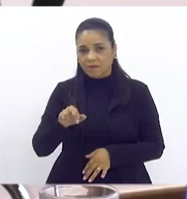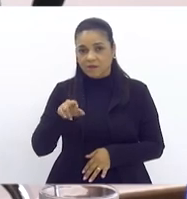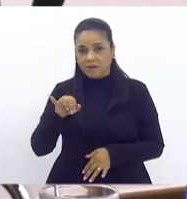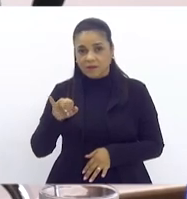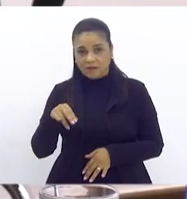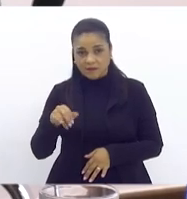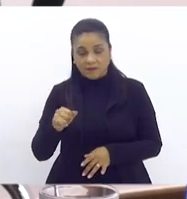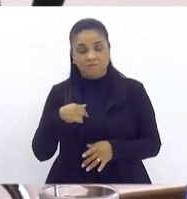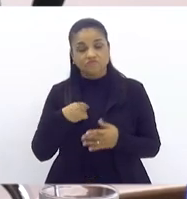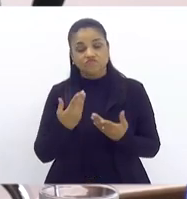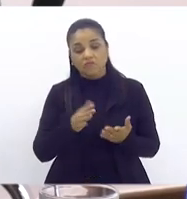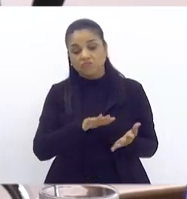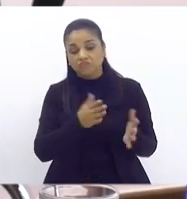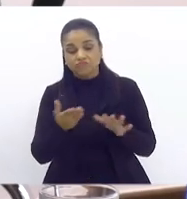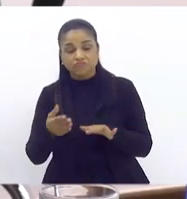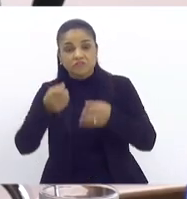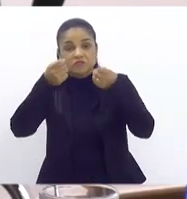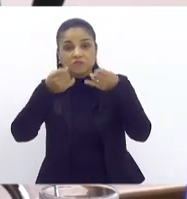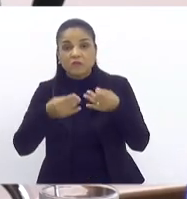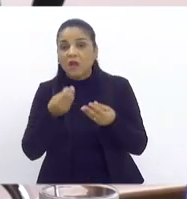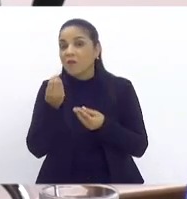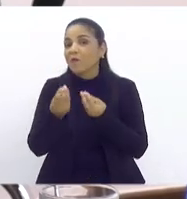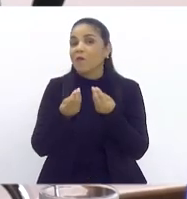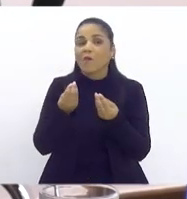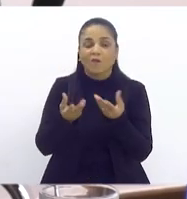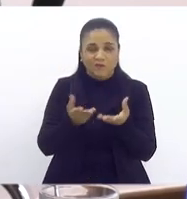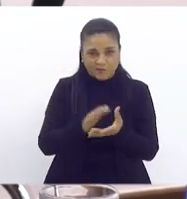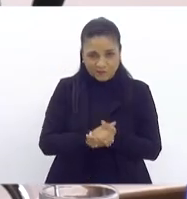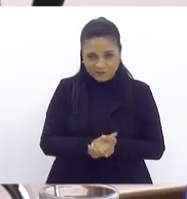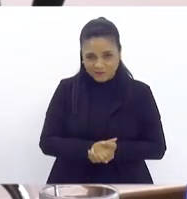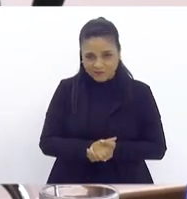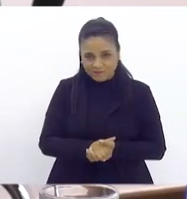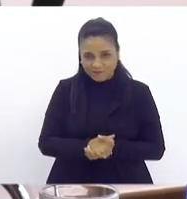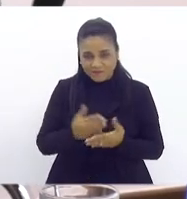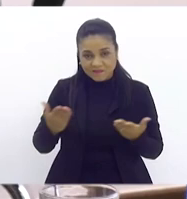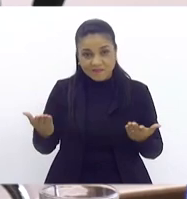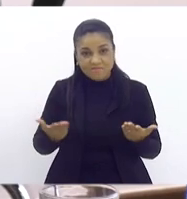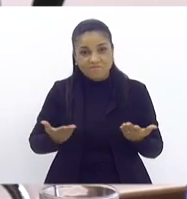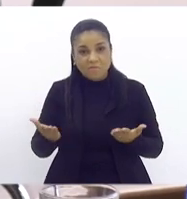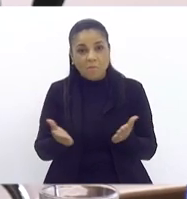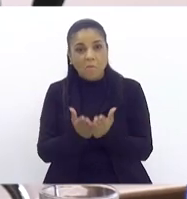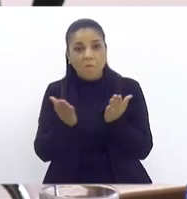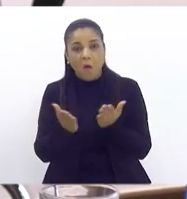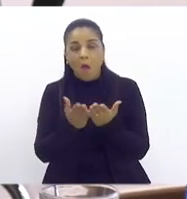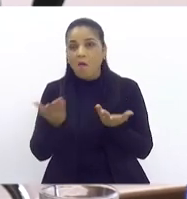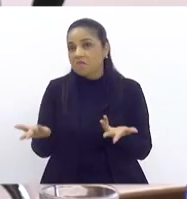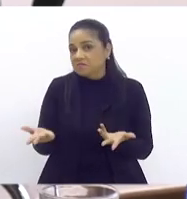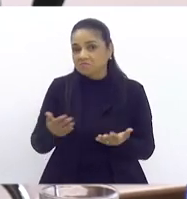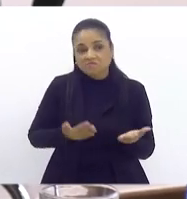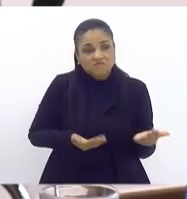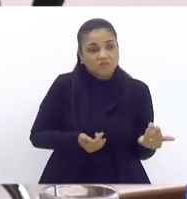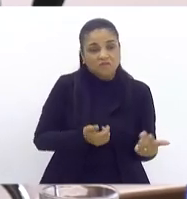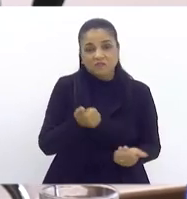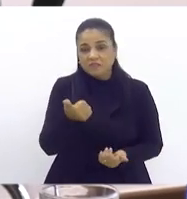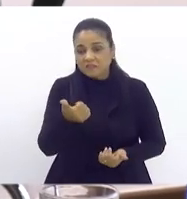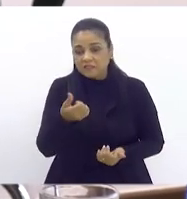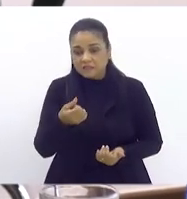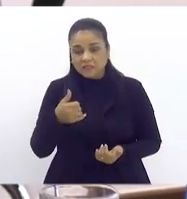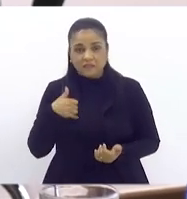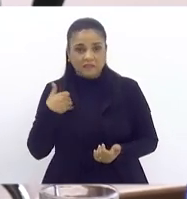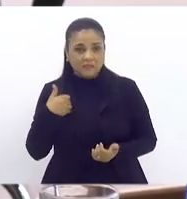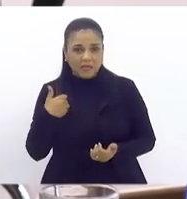Severina né Nós não estamos falando de jovens de 16 anos que estudam no no santo